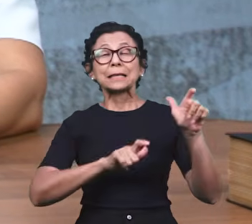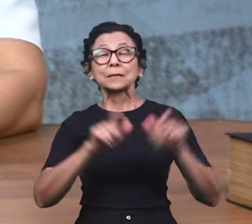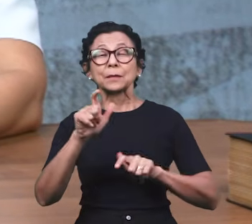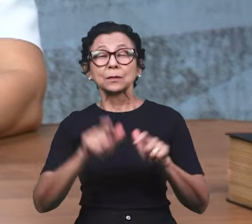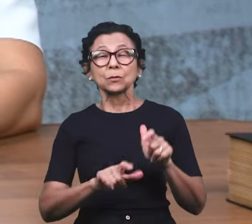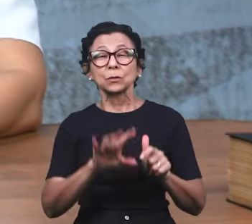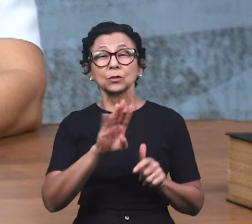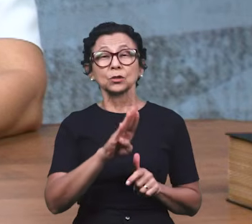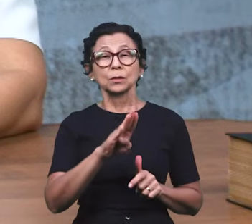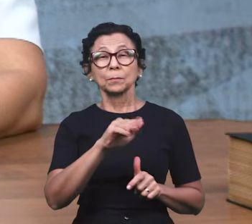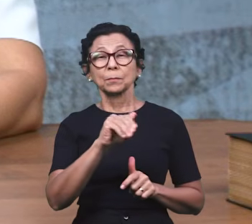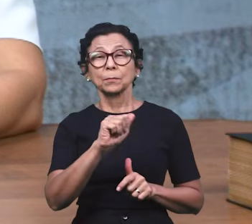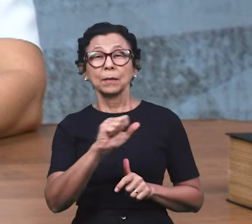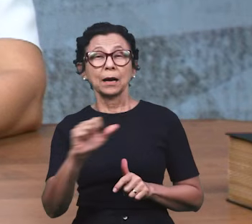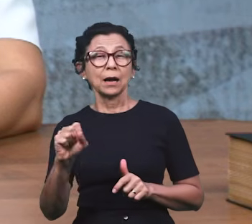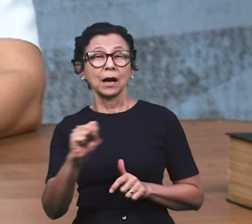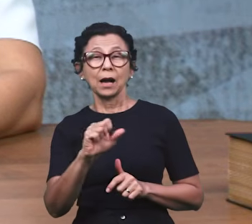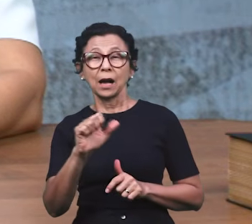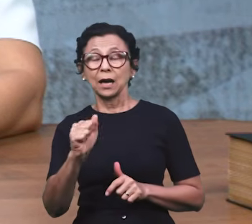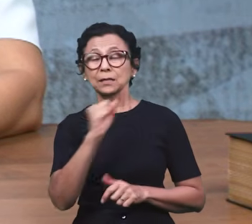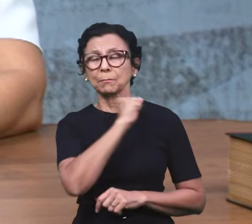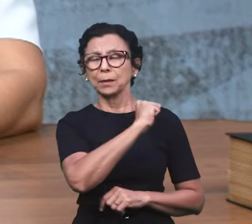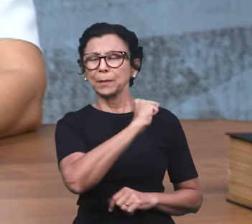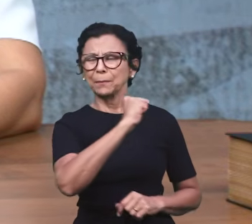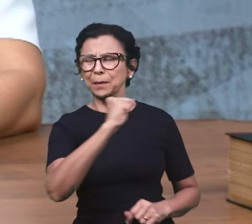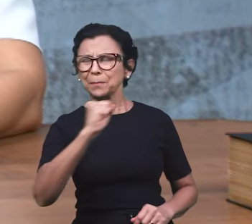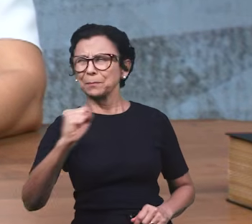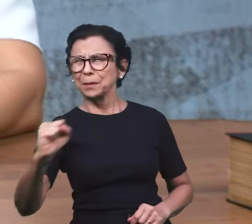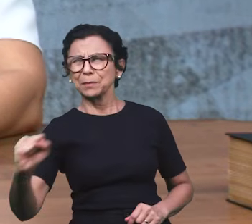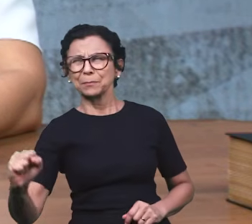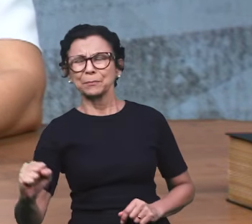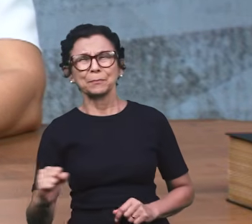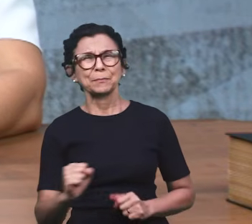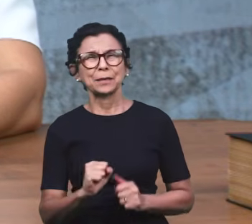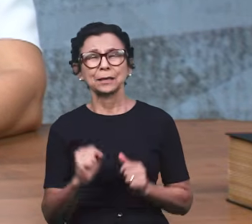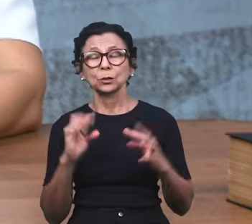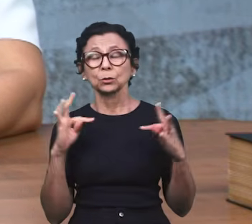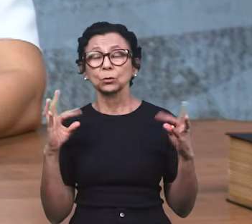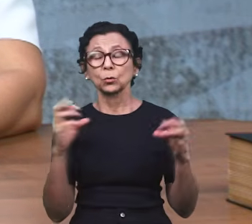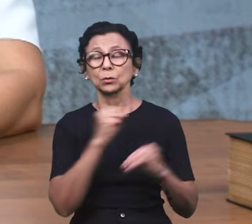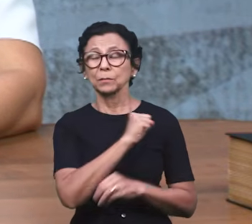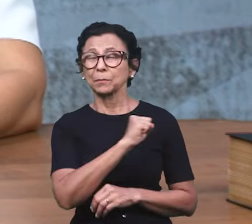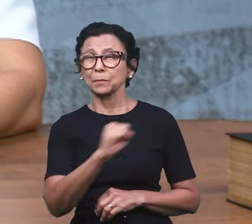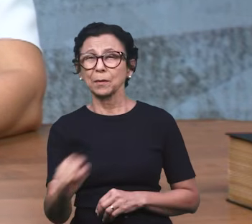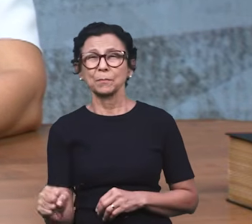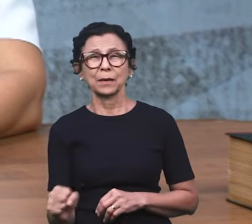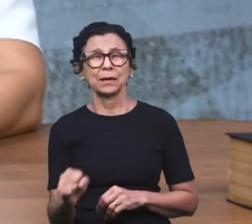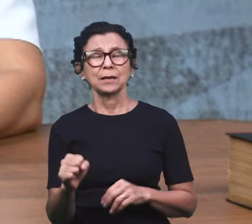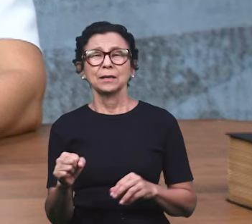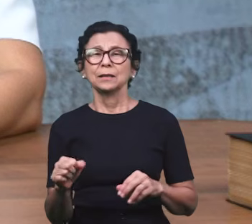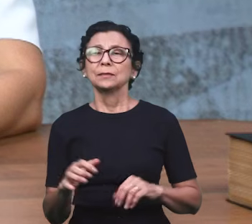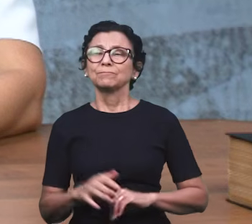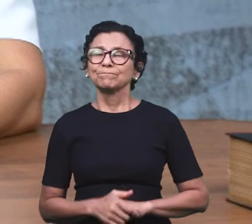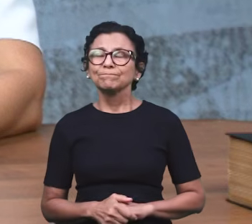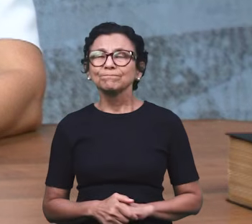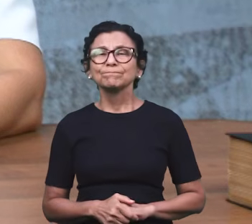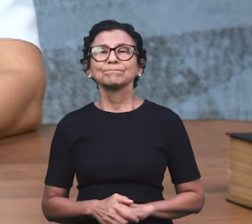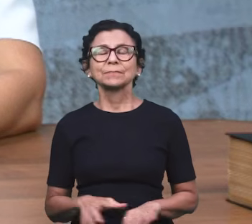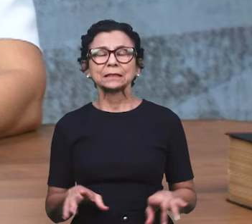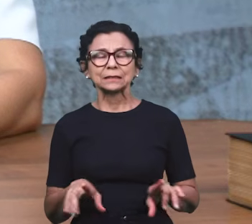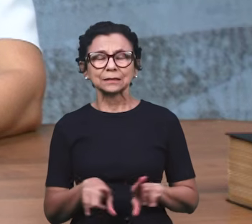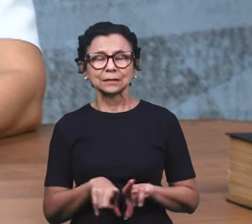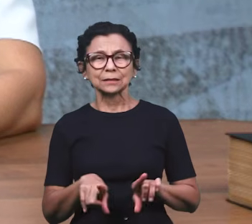deixou homem algum, nem a seus parentes, nem a seus amigos. Assim destruiu